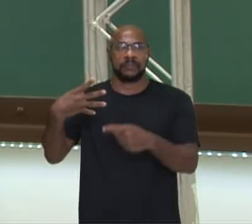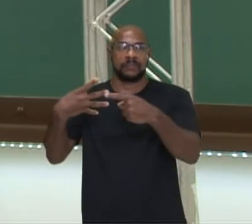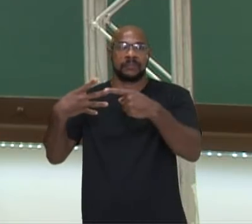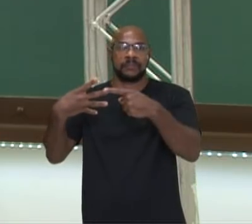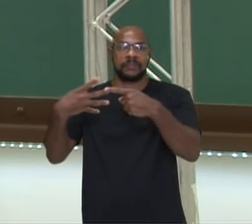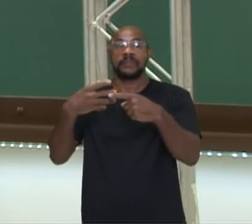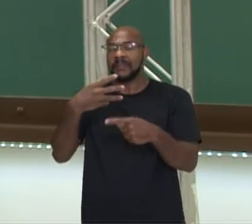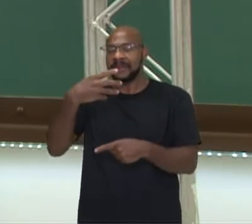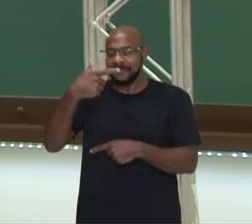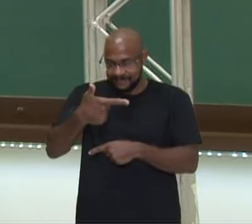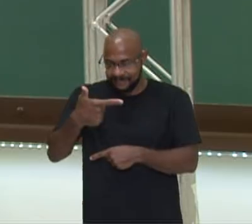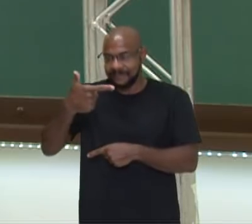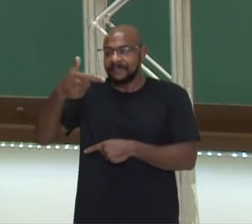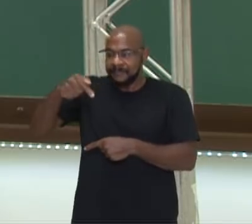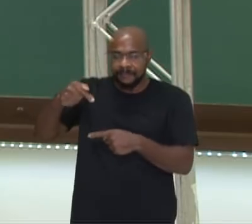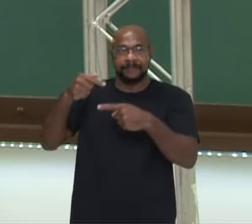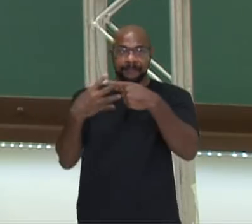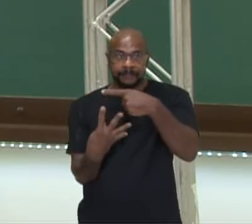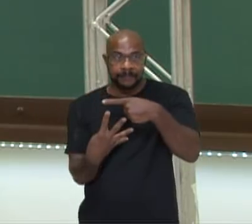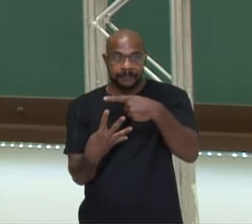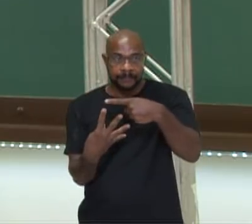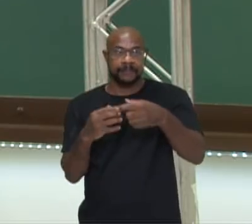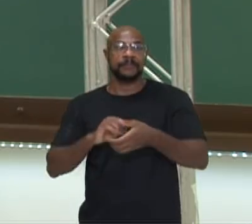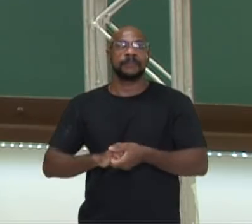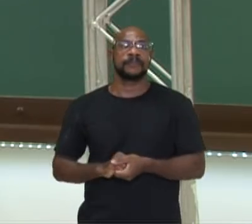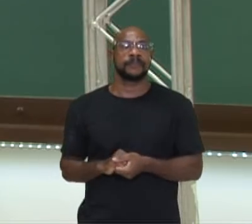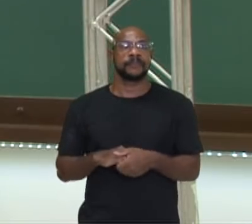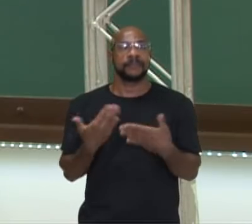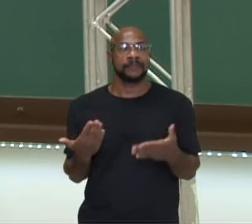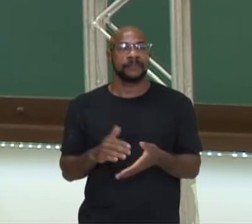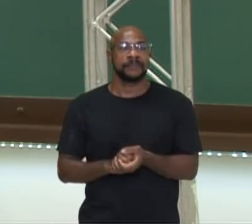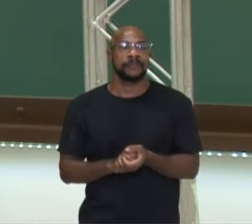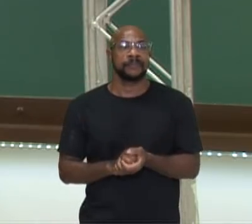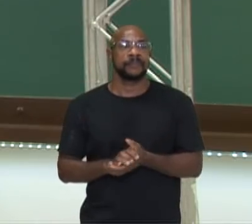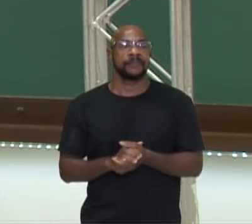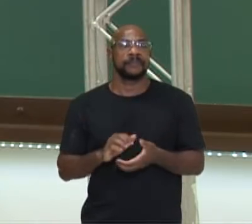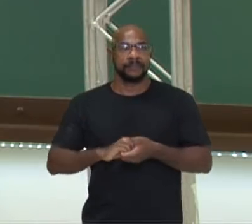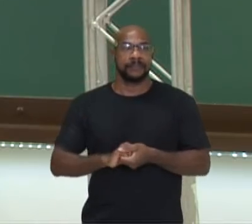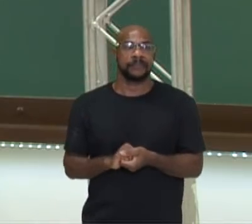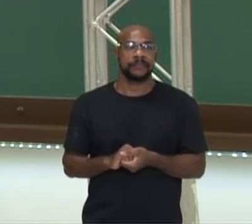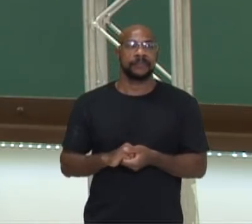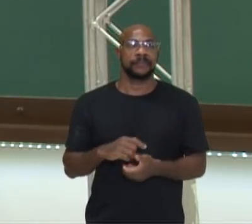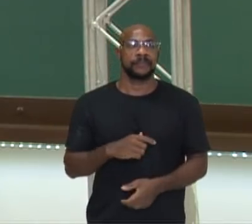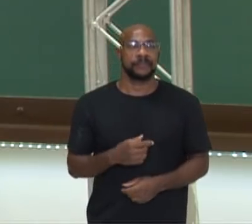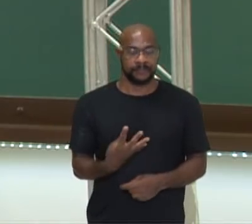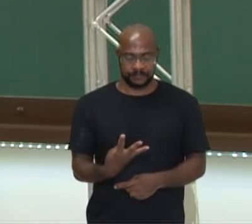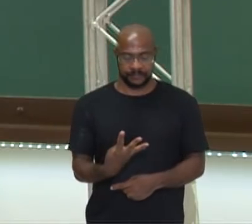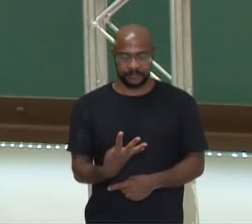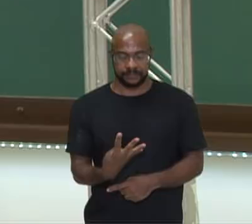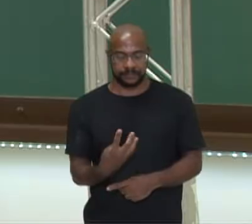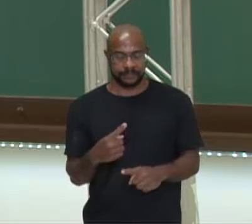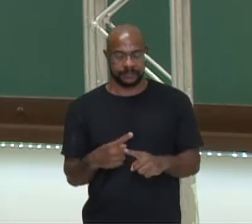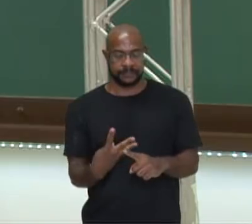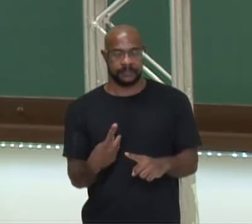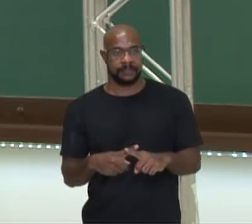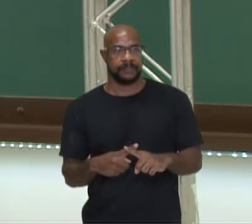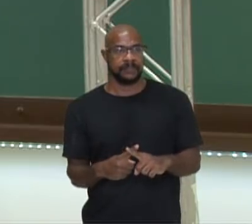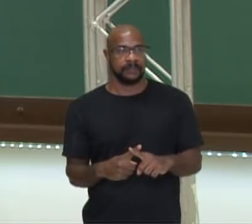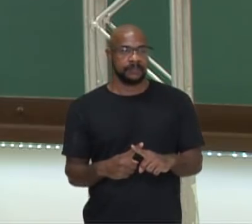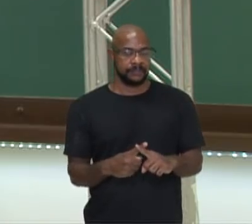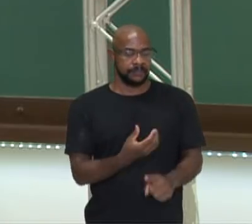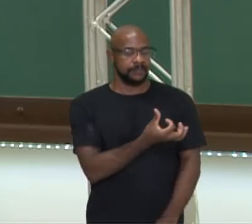Certo? Não lembra de número misto? Vou te ajudar. A parte inteira, eu vou multiplicar pelo denominador. 6 vezes